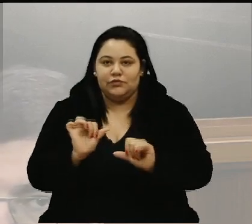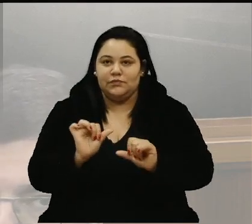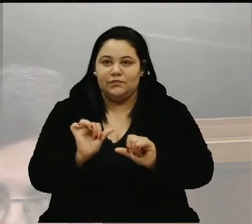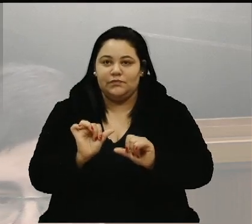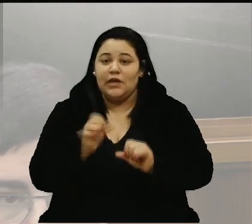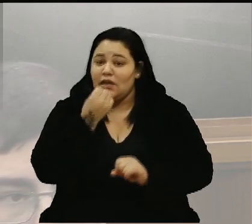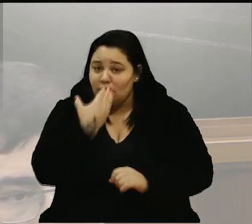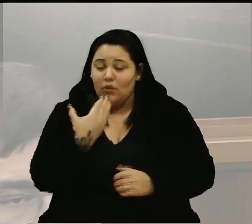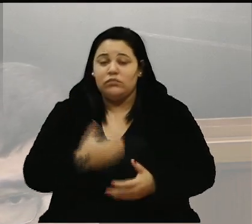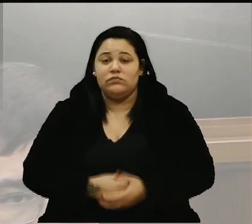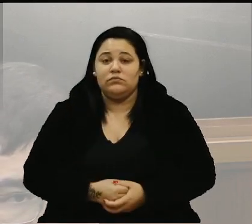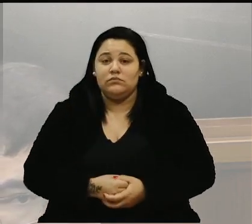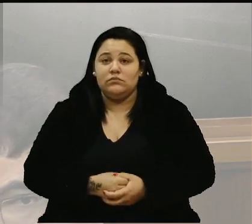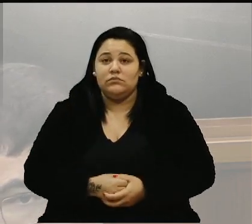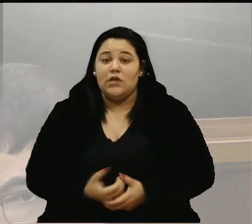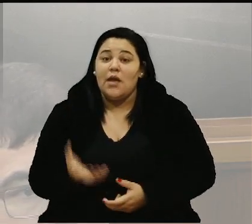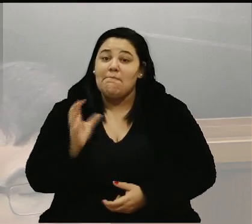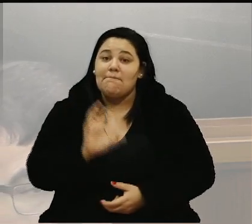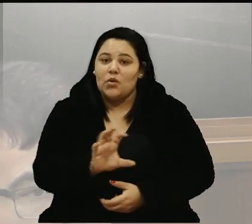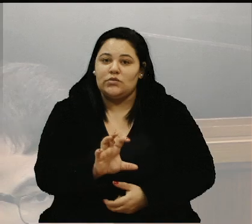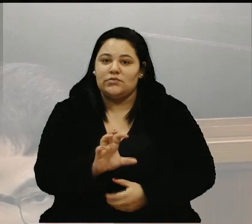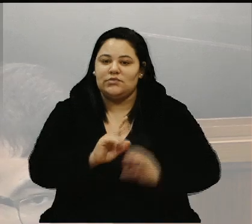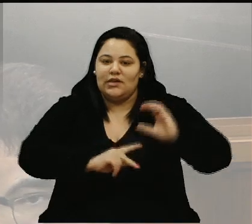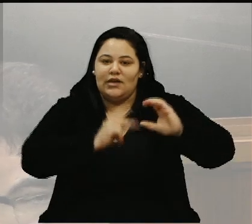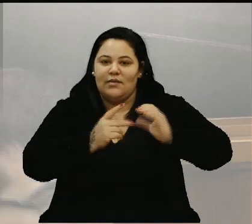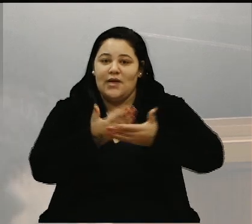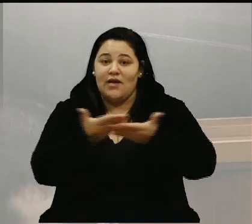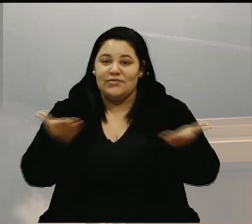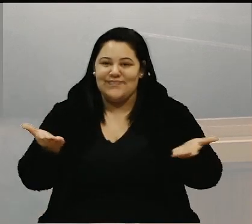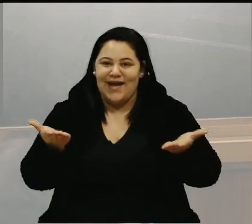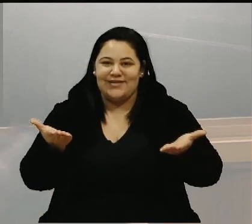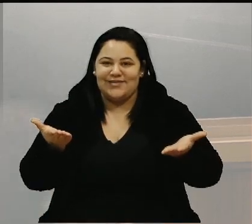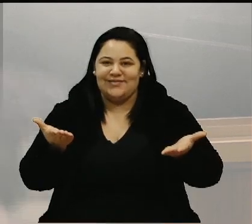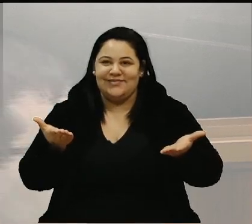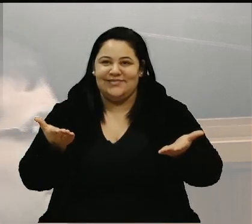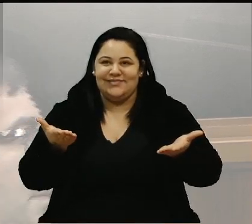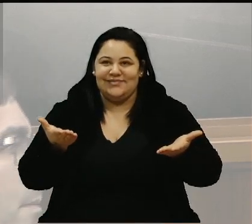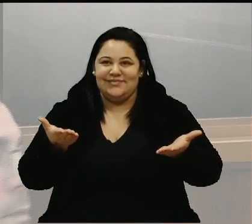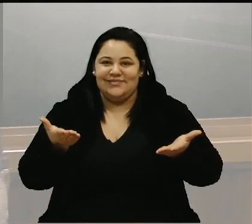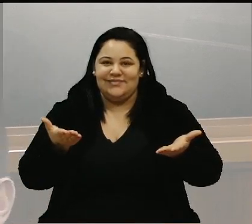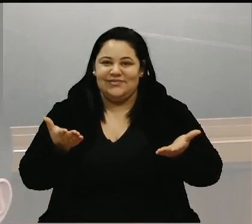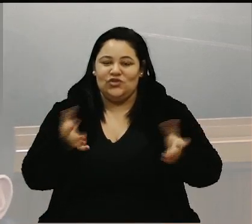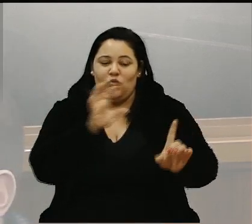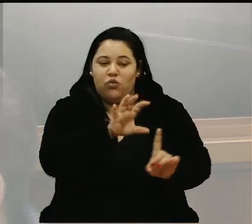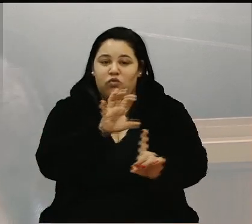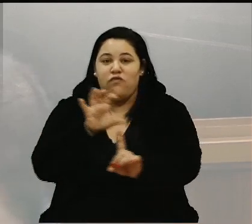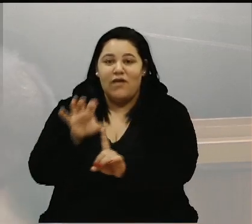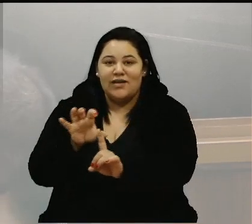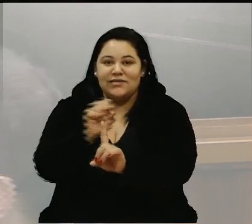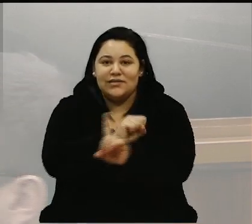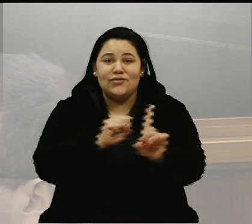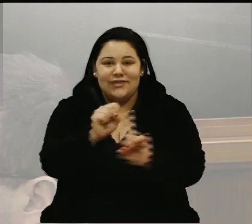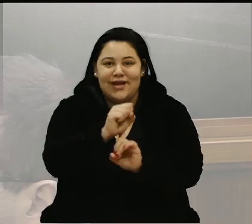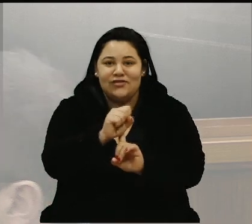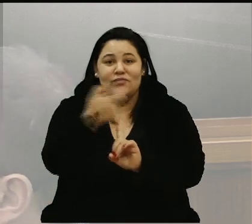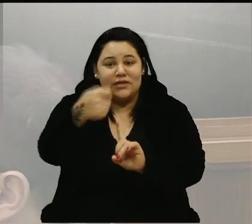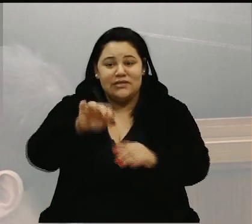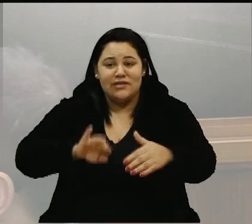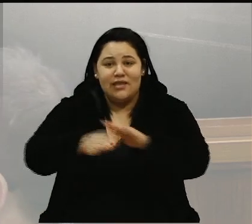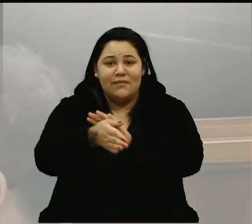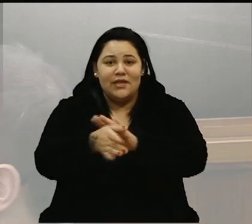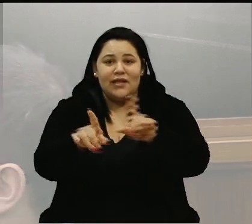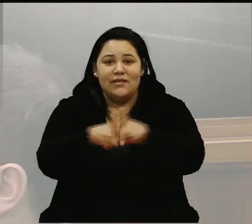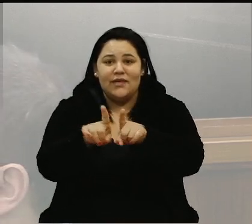que bom. E por isso que a Câmara, que é um espaço de reflexo da sociedade, precisa se adaptar